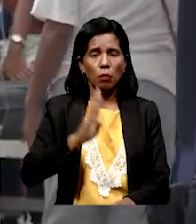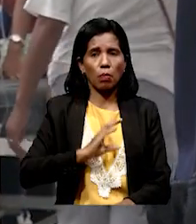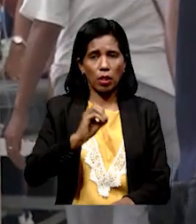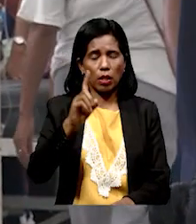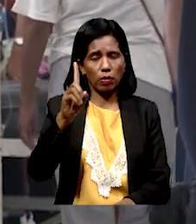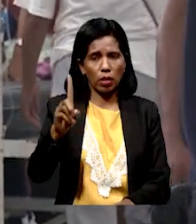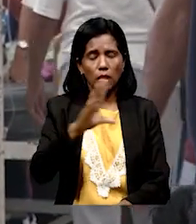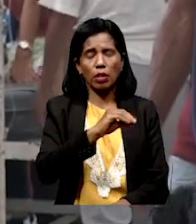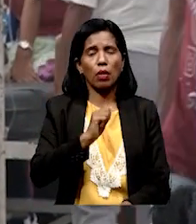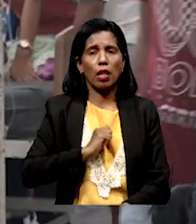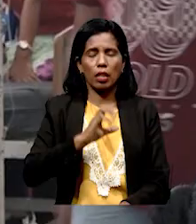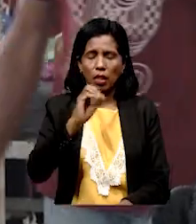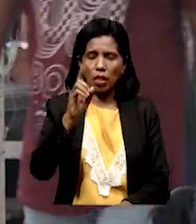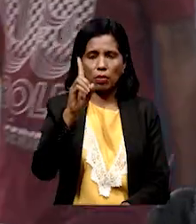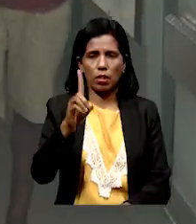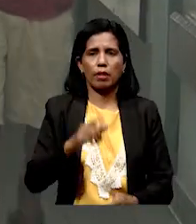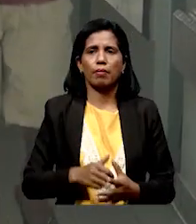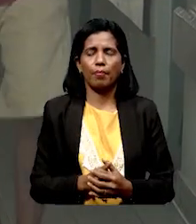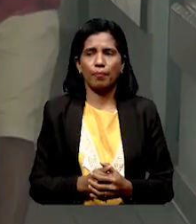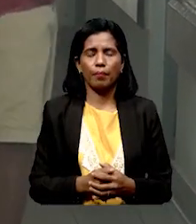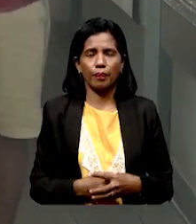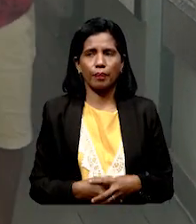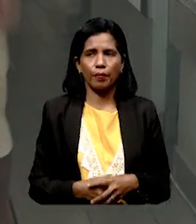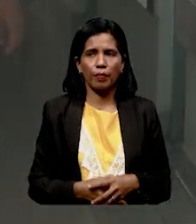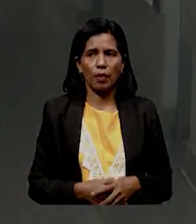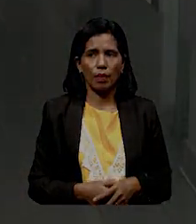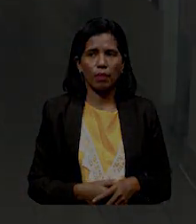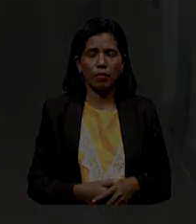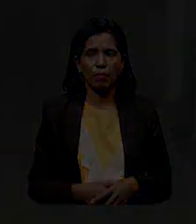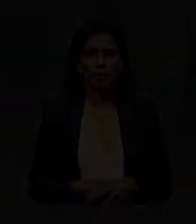no ainaru ida. Efigenia Babu, Lamberto da Silva, GMN.